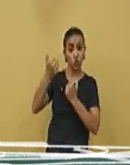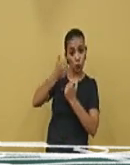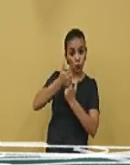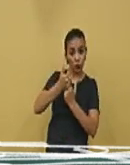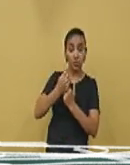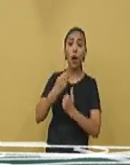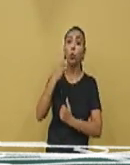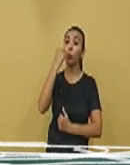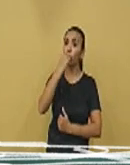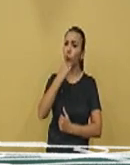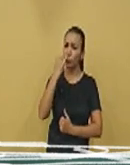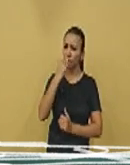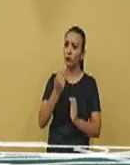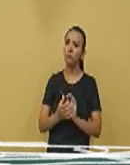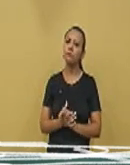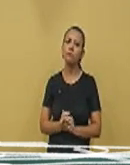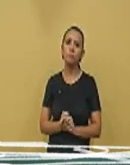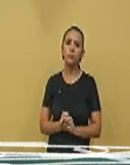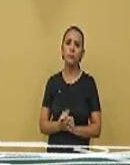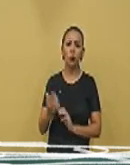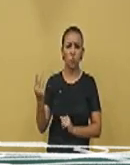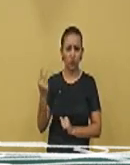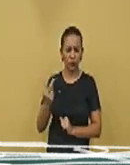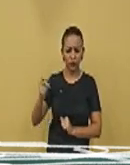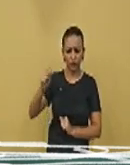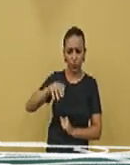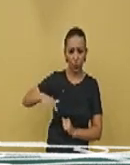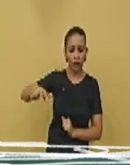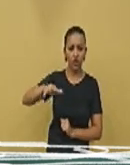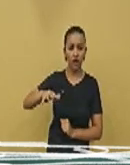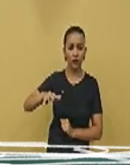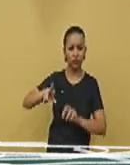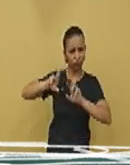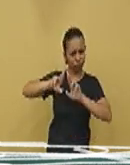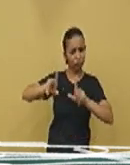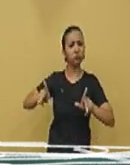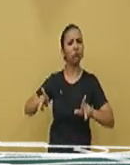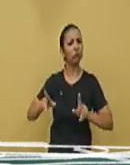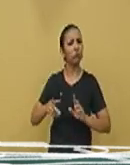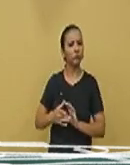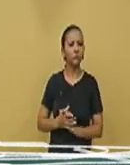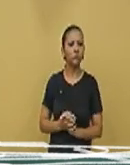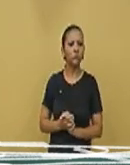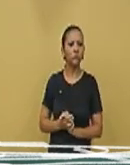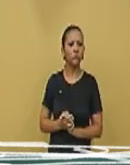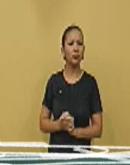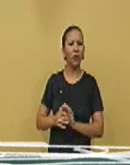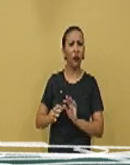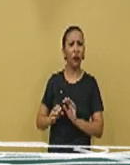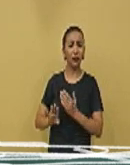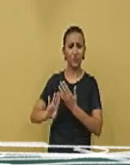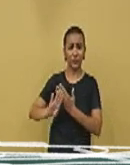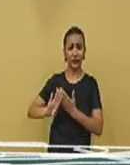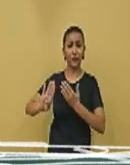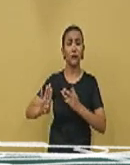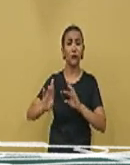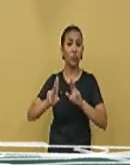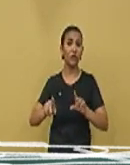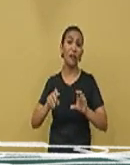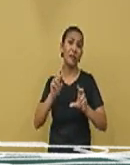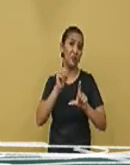nutricionista. É, ambos de áreas distintas, distante das